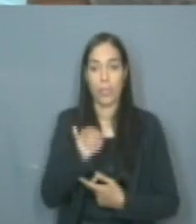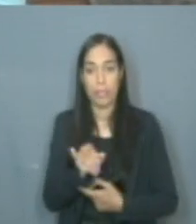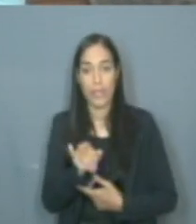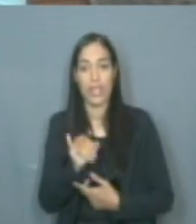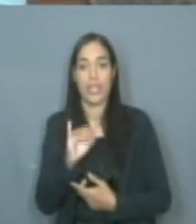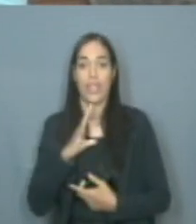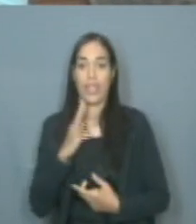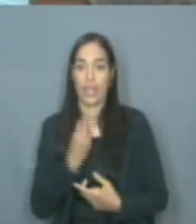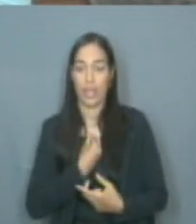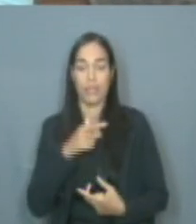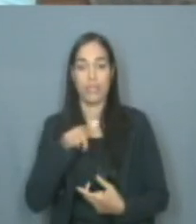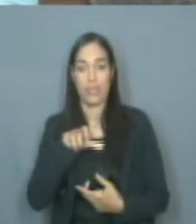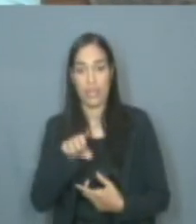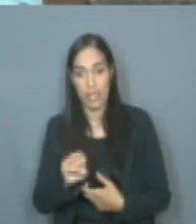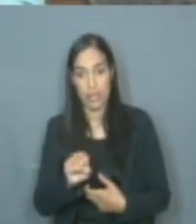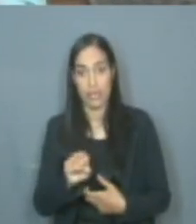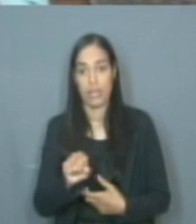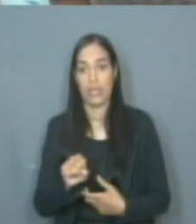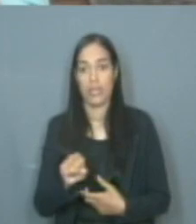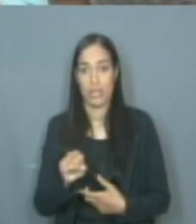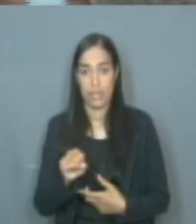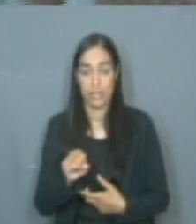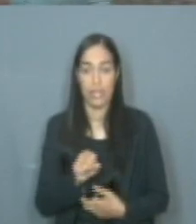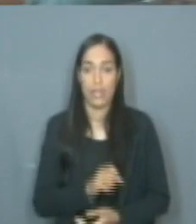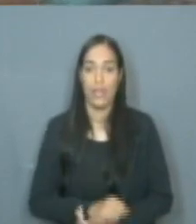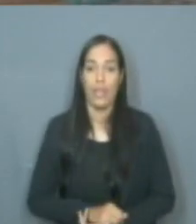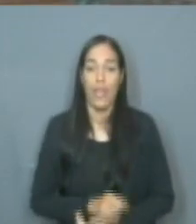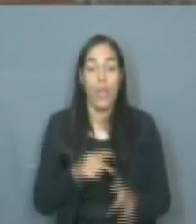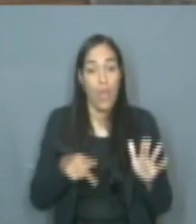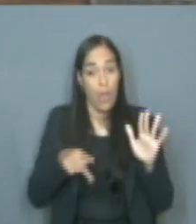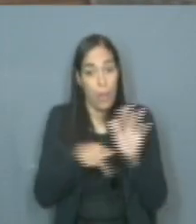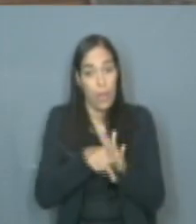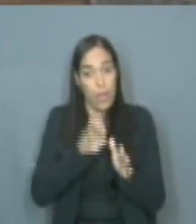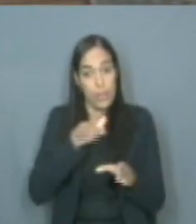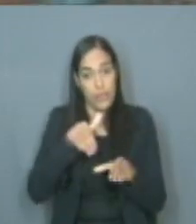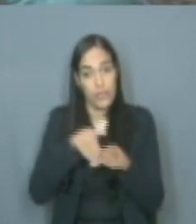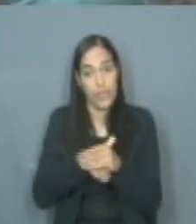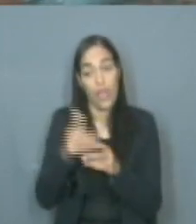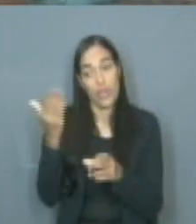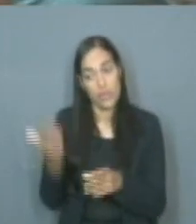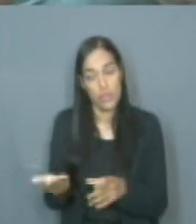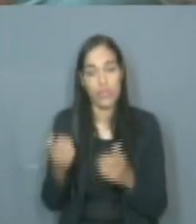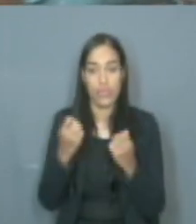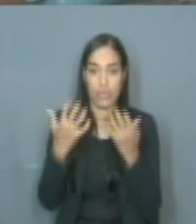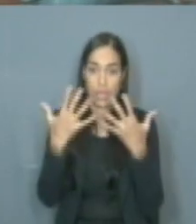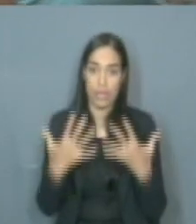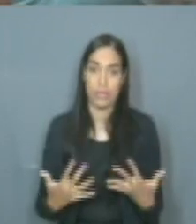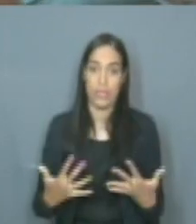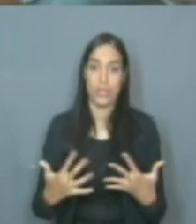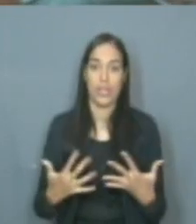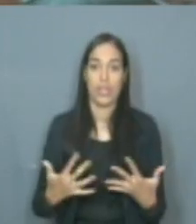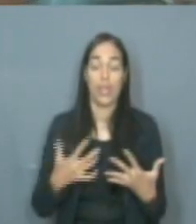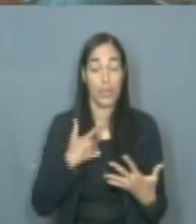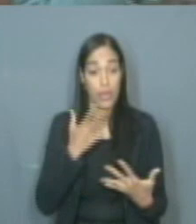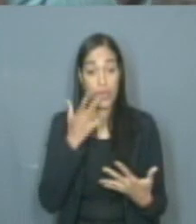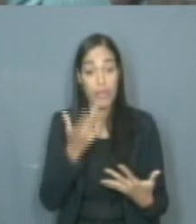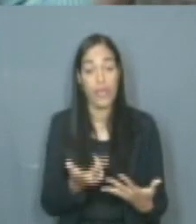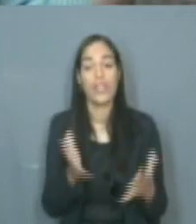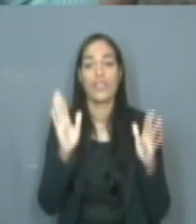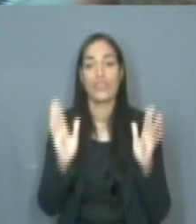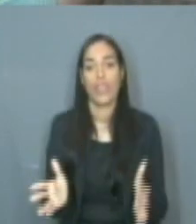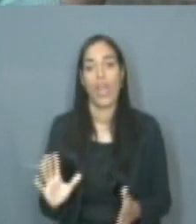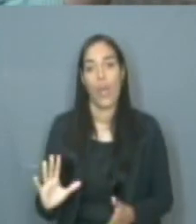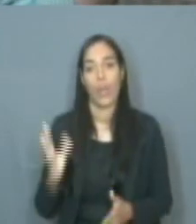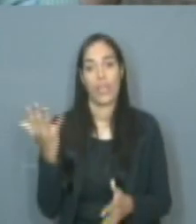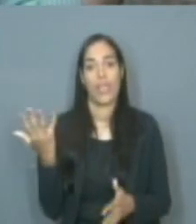bissexual, travesti e lésbica. Então, quer dizer, o próprio voto já diz isso, que é o que eu estou afirmando, que isso já